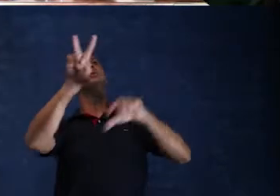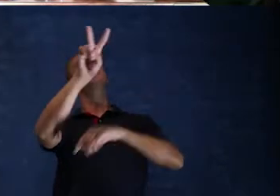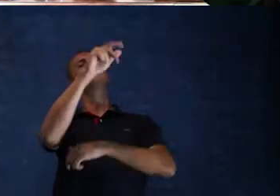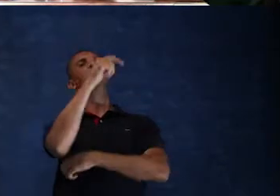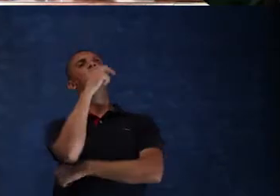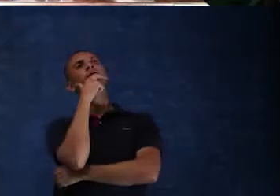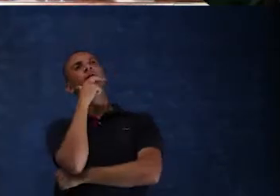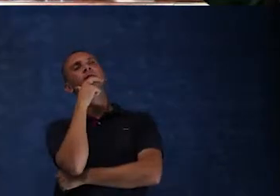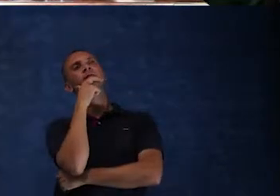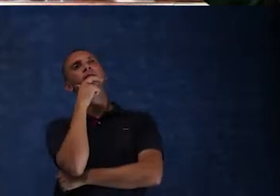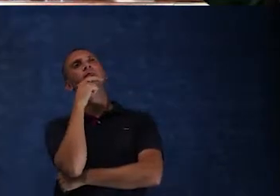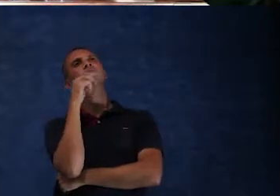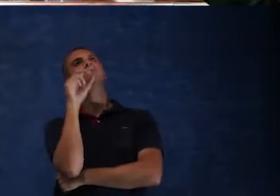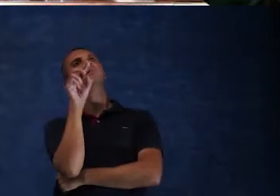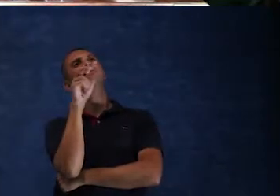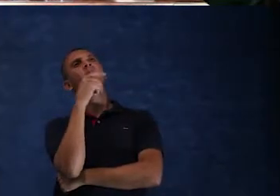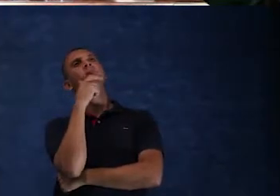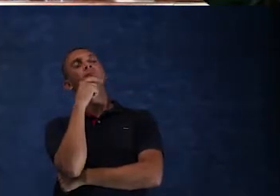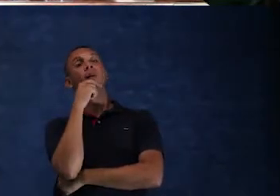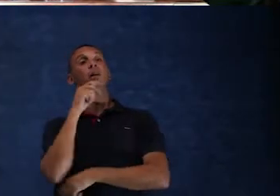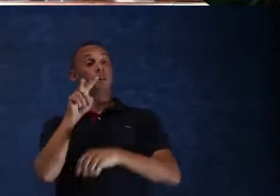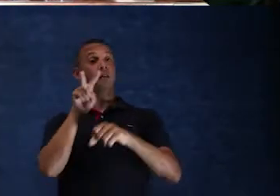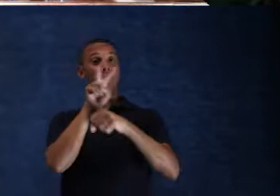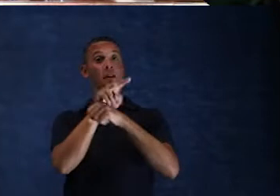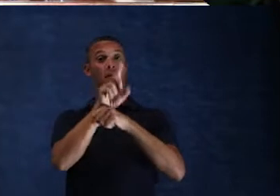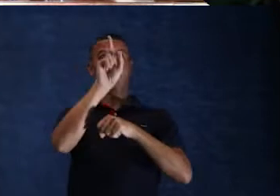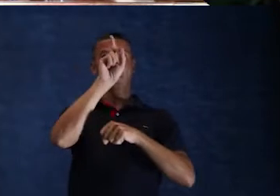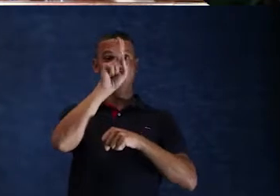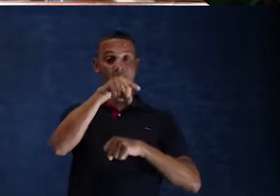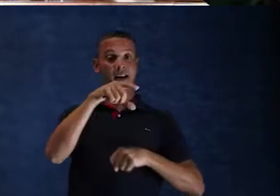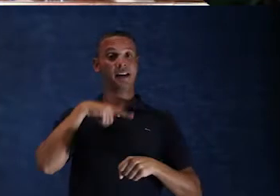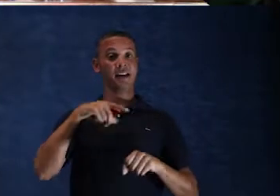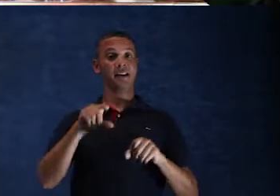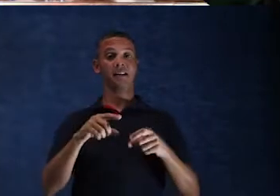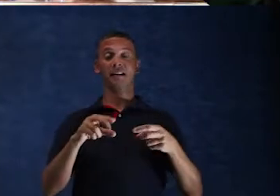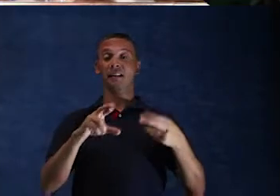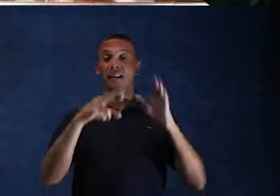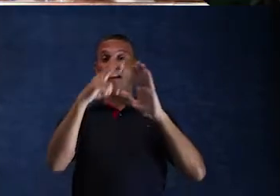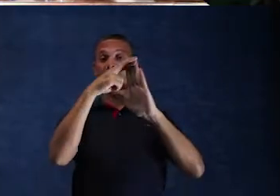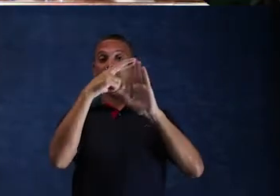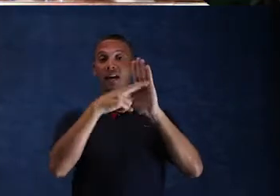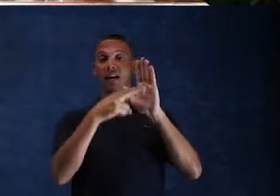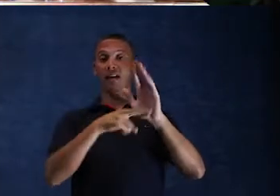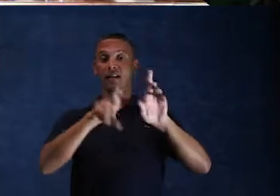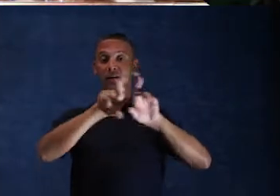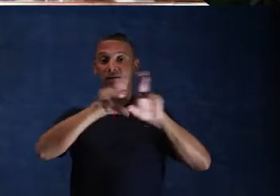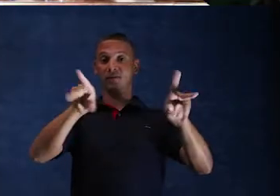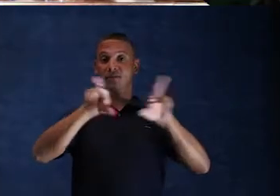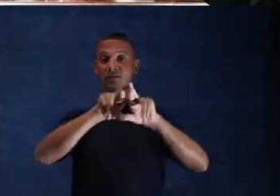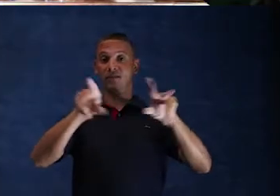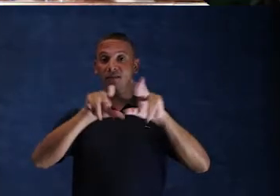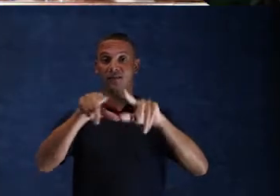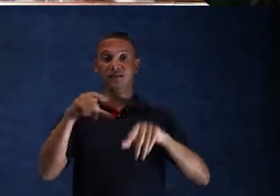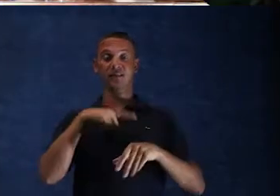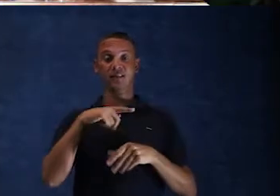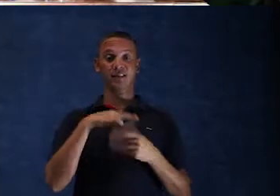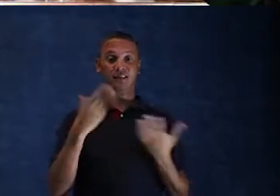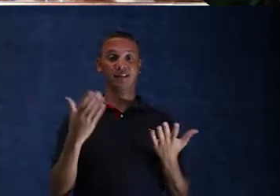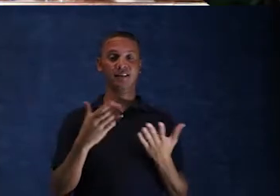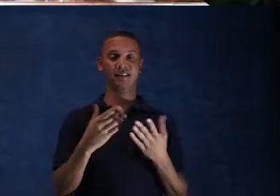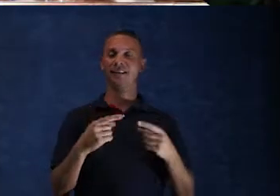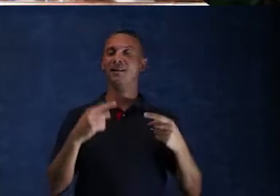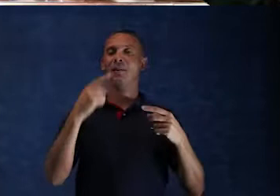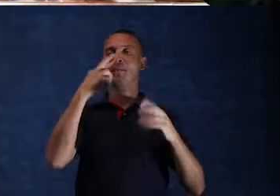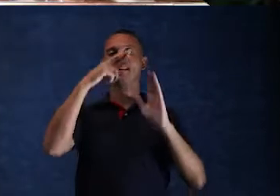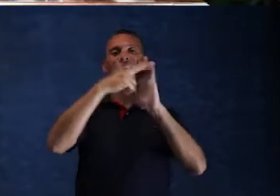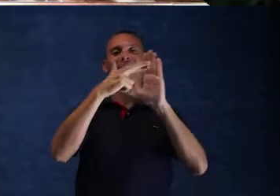um detetive que rompe com todas as regras do CSI. Quem assiste CSI